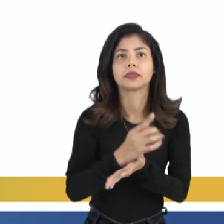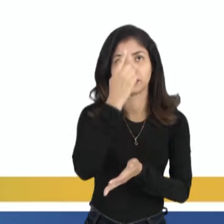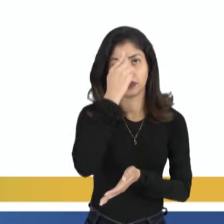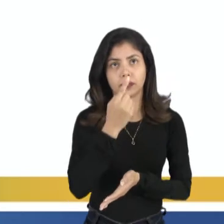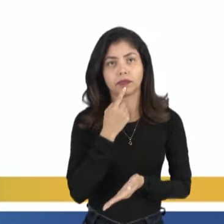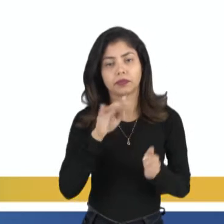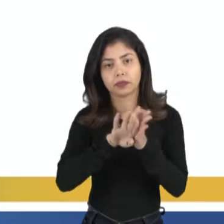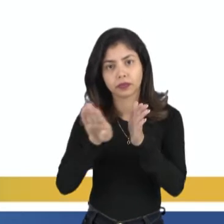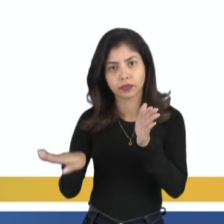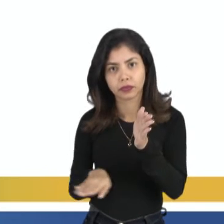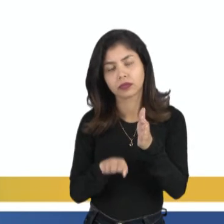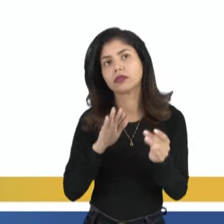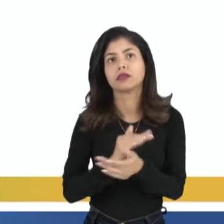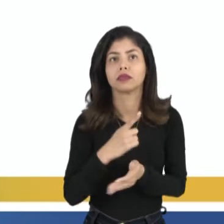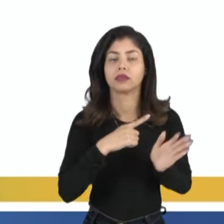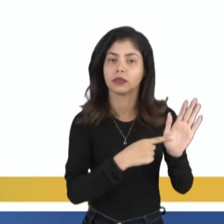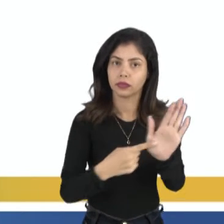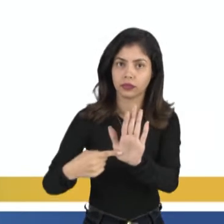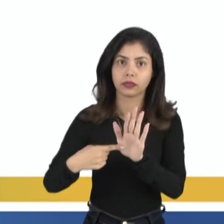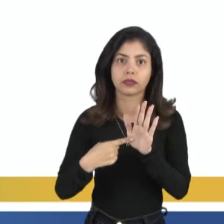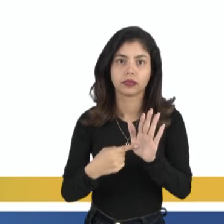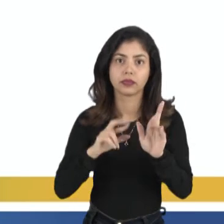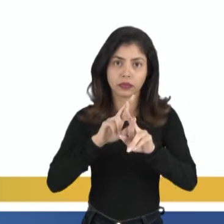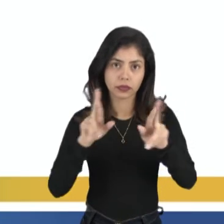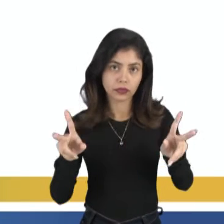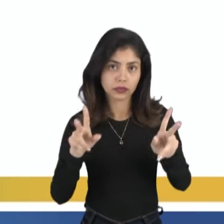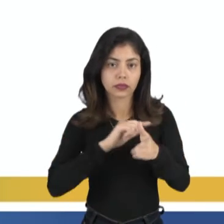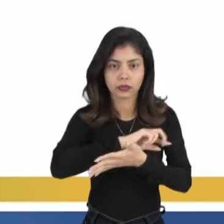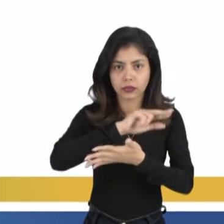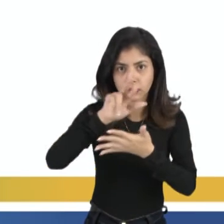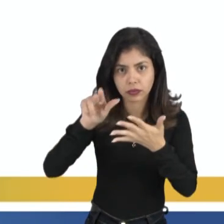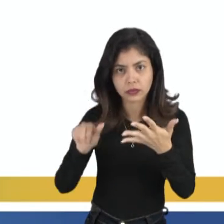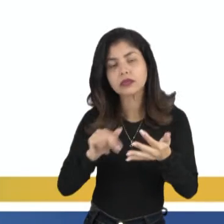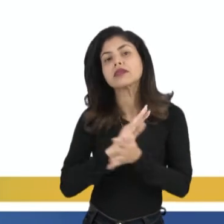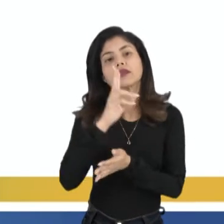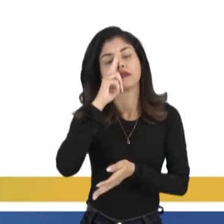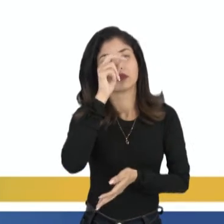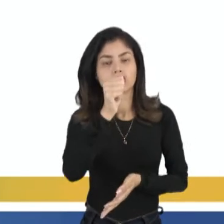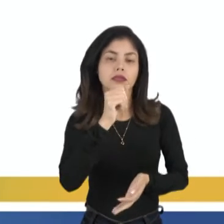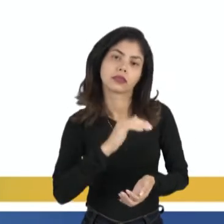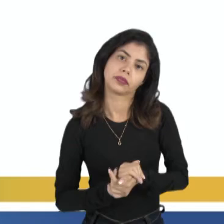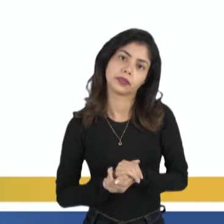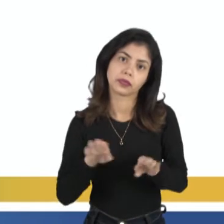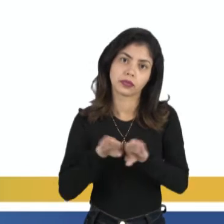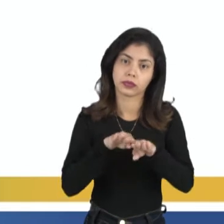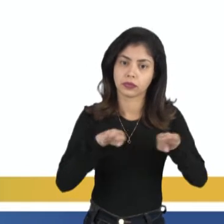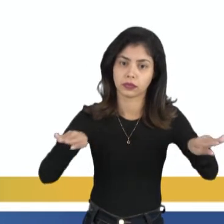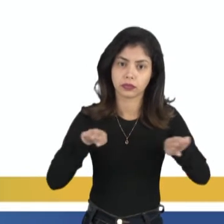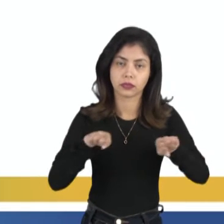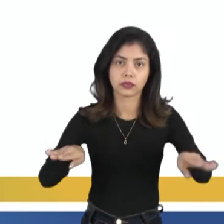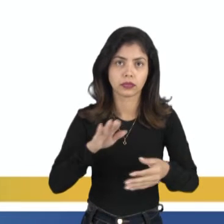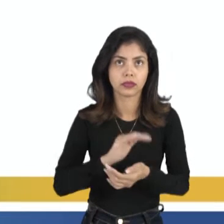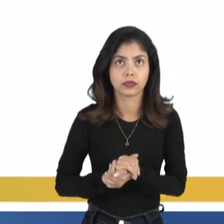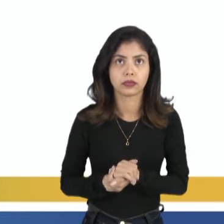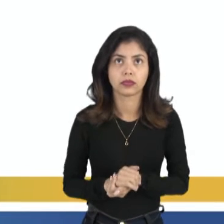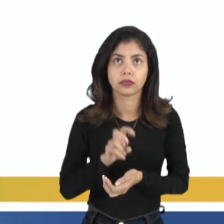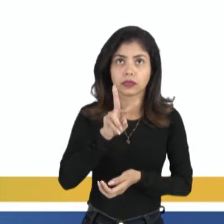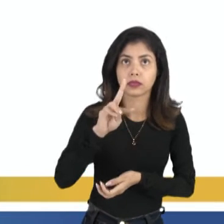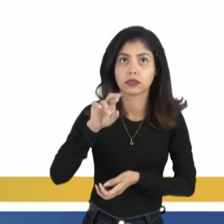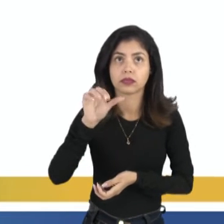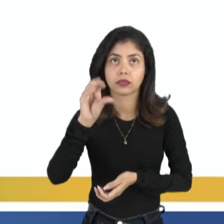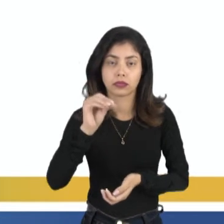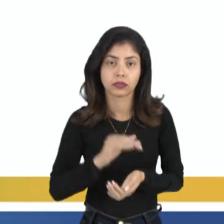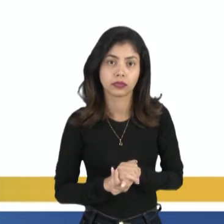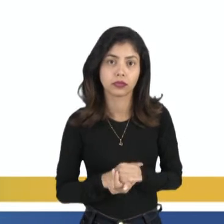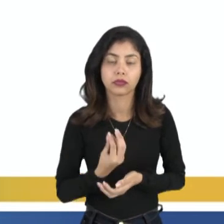figura abaixo. Nela temos a representação de diversas forças que agem sobre o bloco sobre um plano inclinado. O vetor que melhor